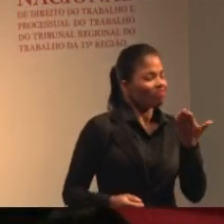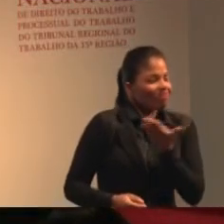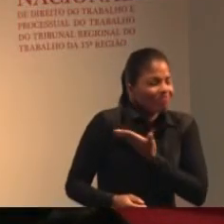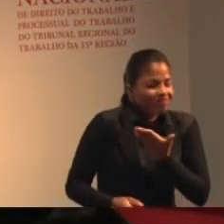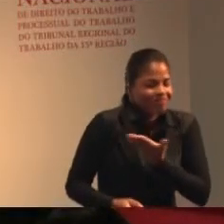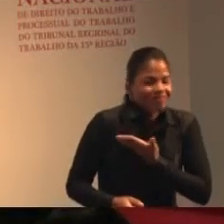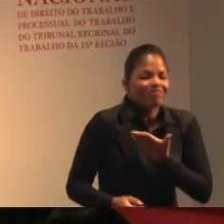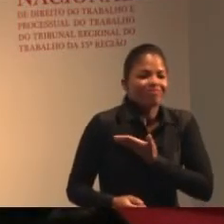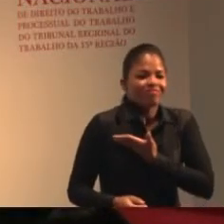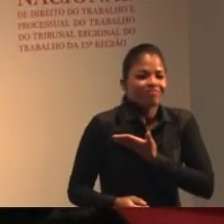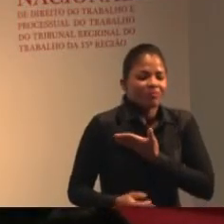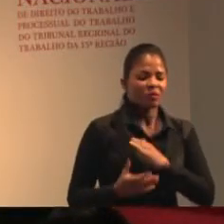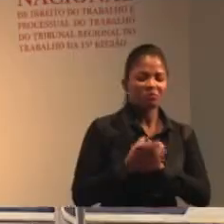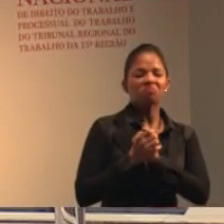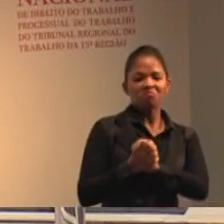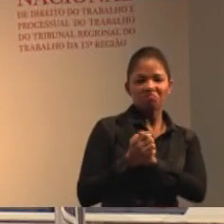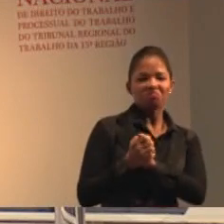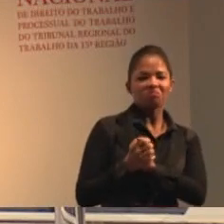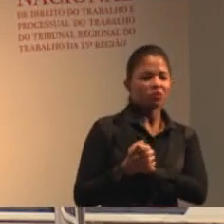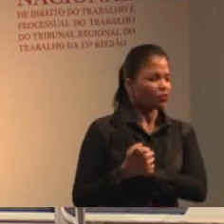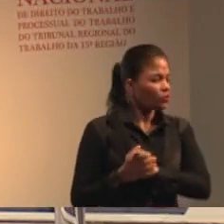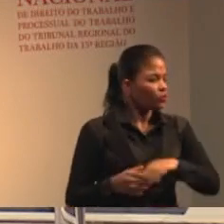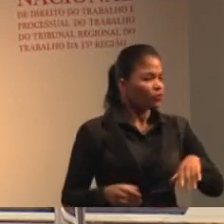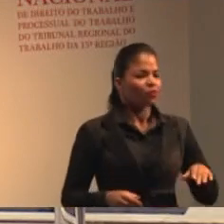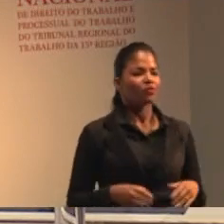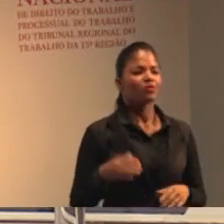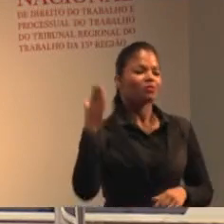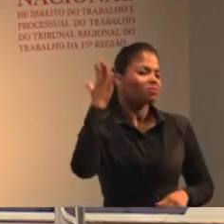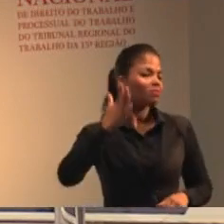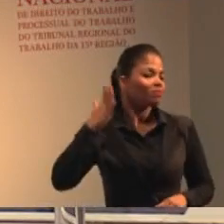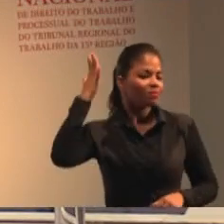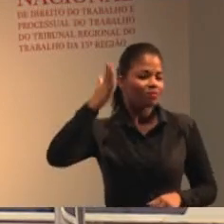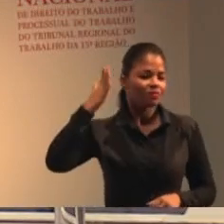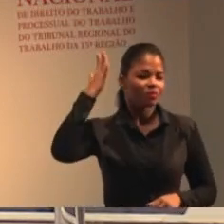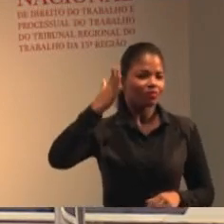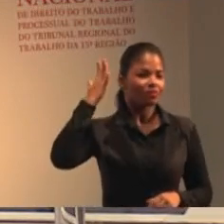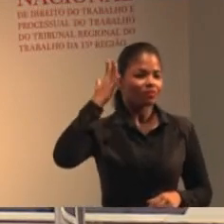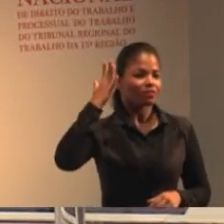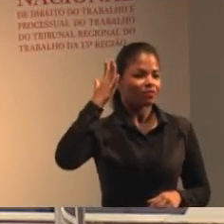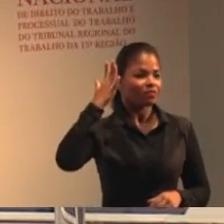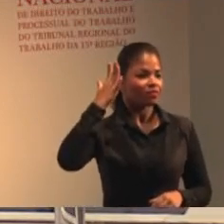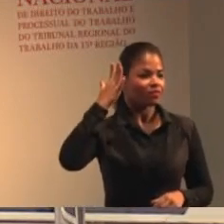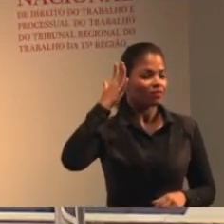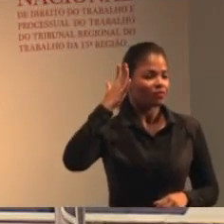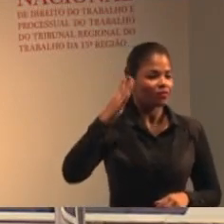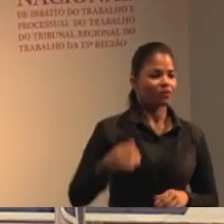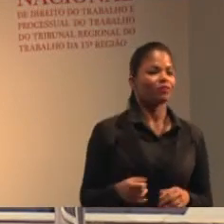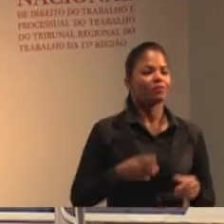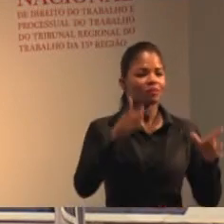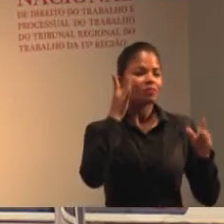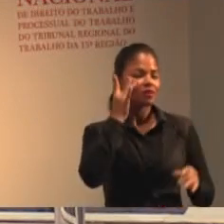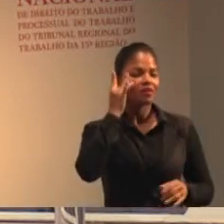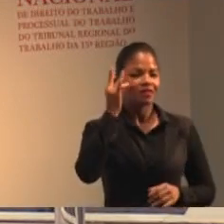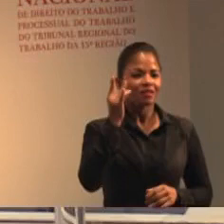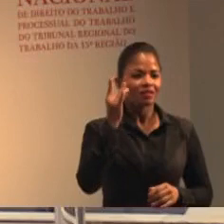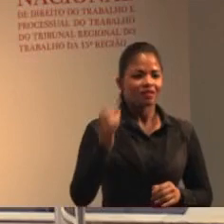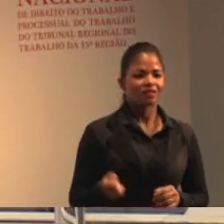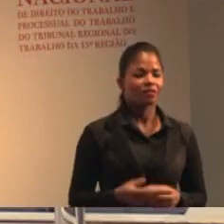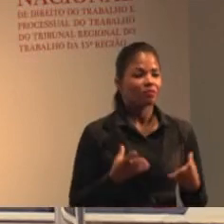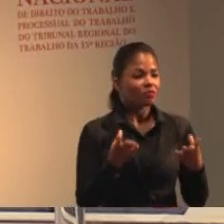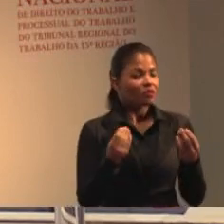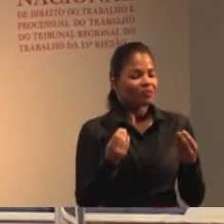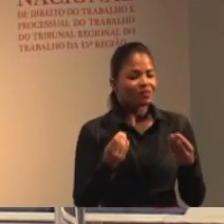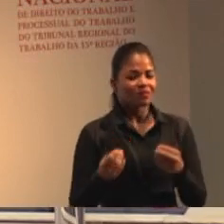na pessoa de quem cumprimento, todos os palestrantes que já nos honram com suas presenças e trazem